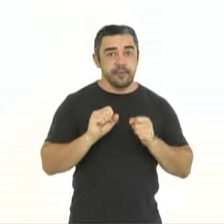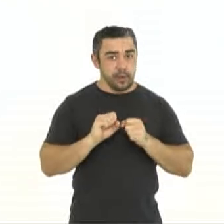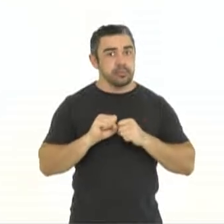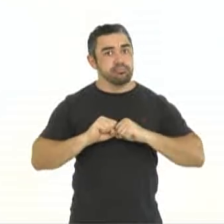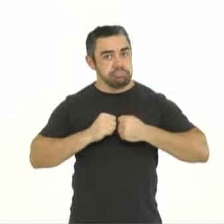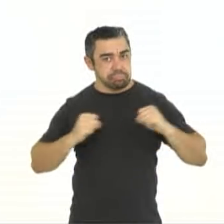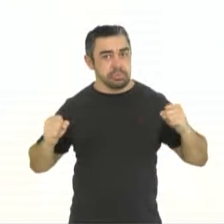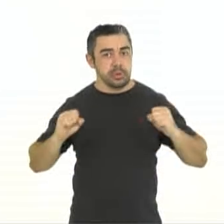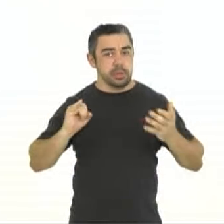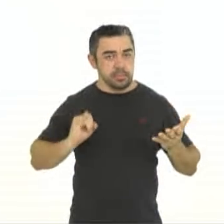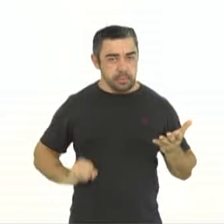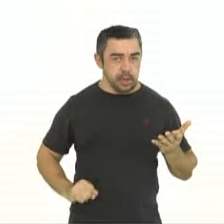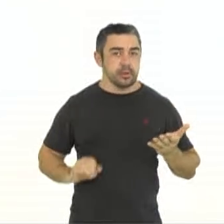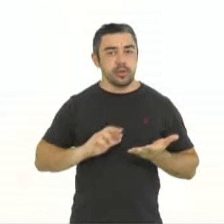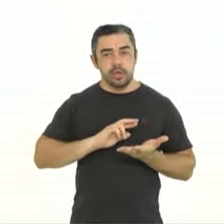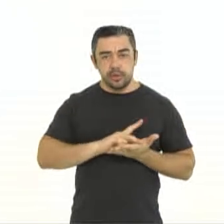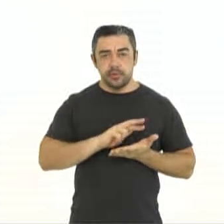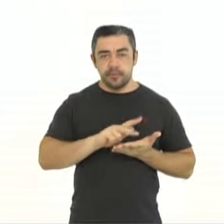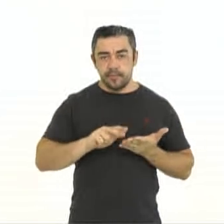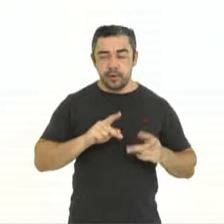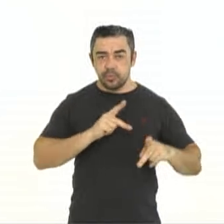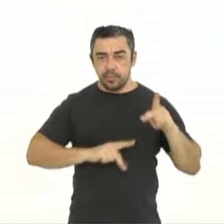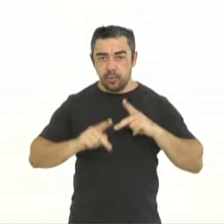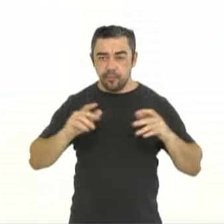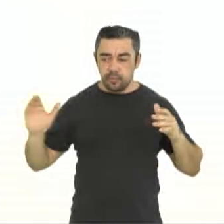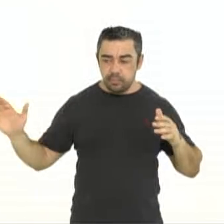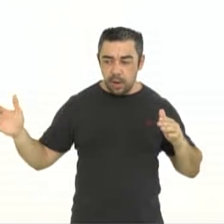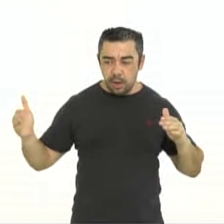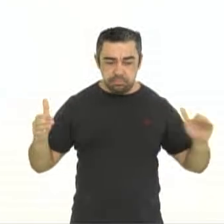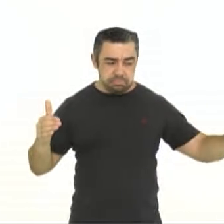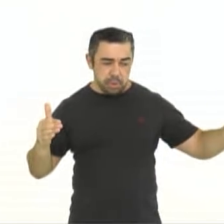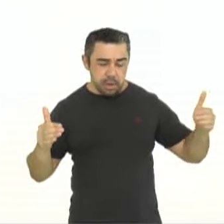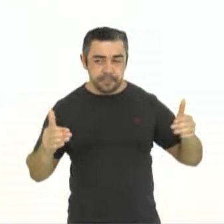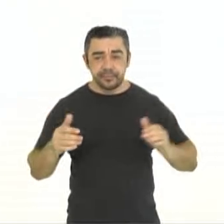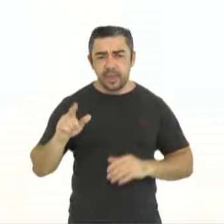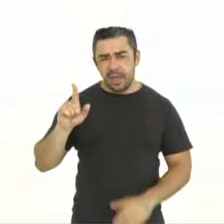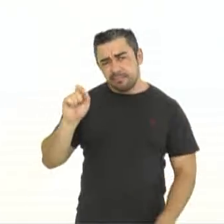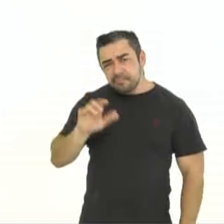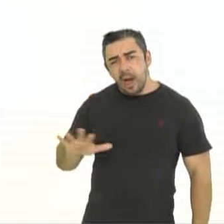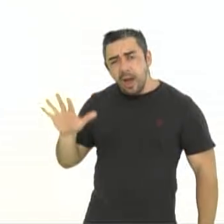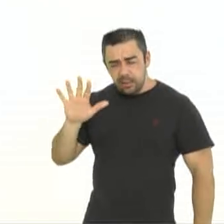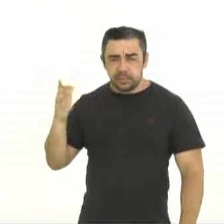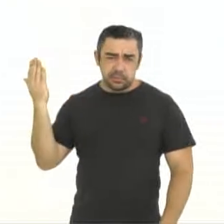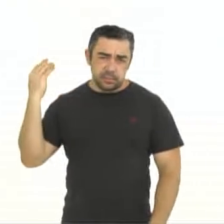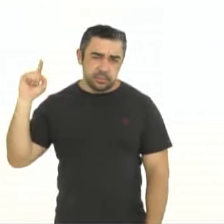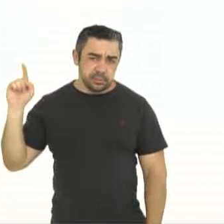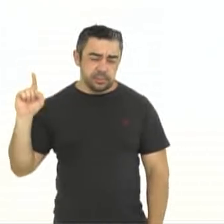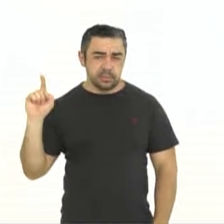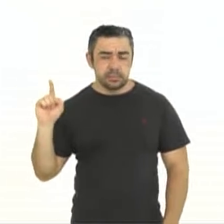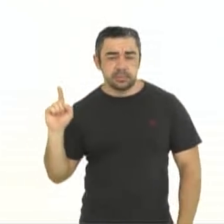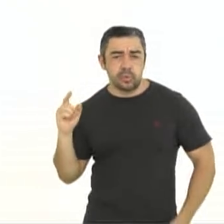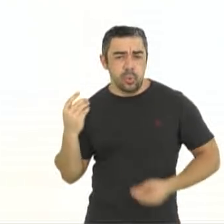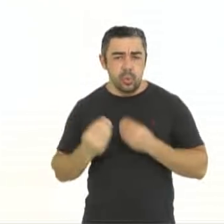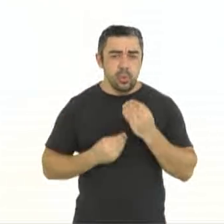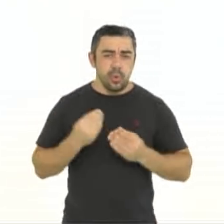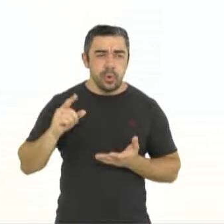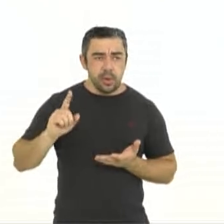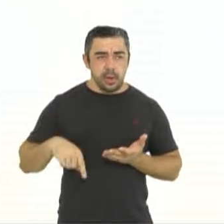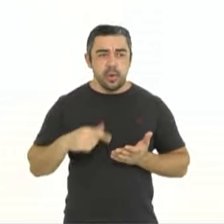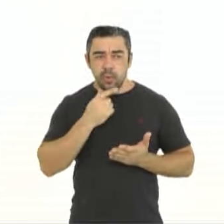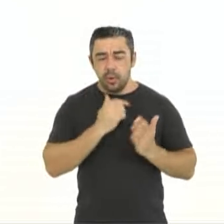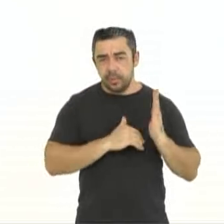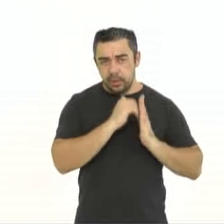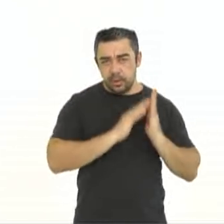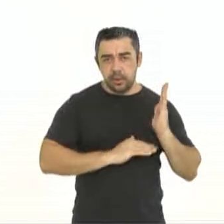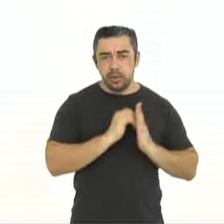imenso, compostos de diversos povos. A professora trouxe a imagem de uma representação dessa cidade, tá? É o mural do Diego